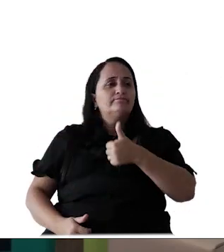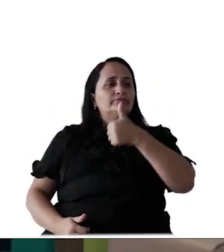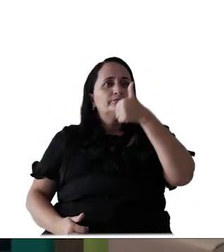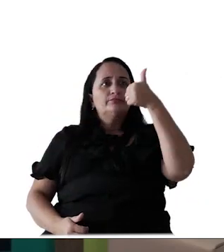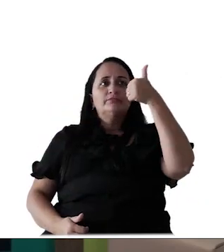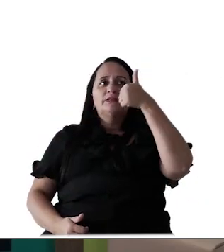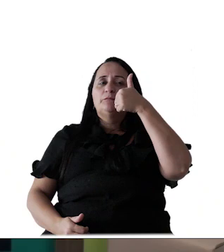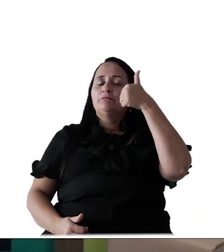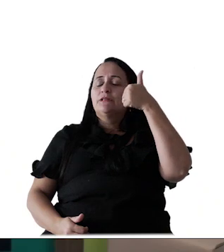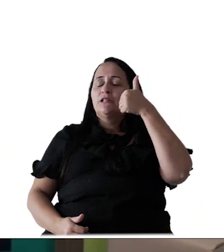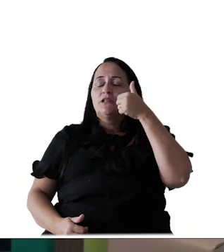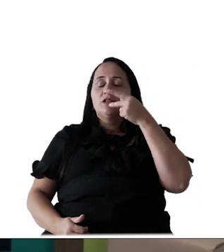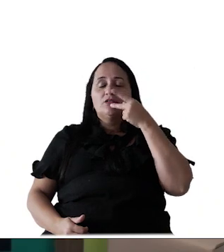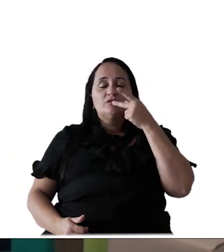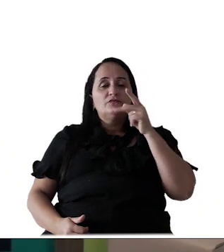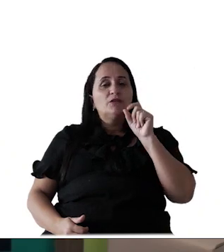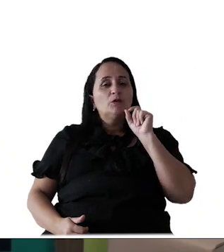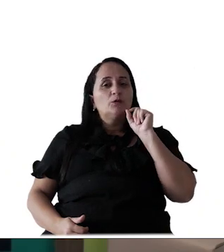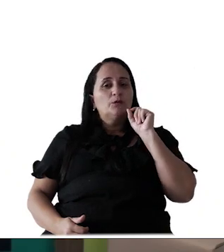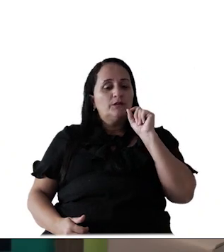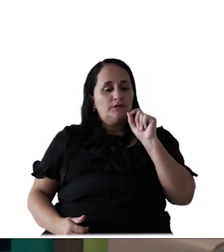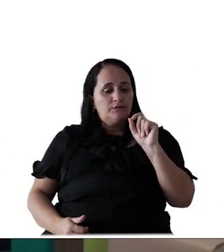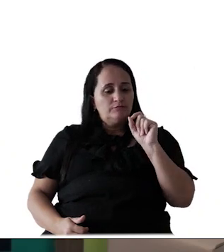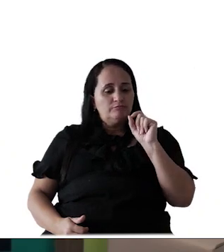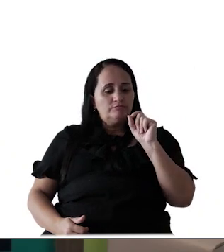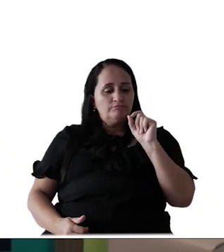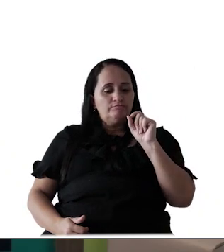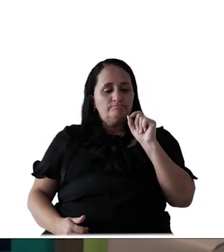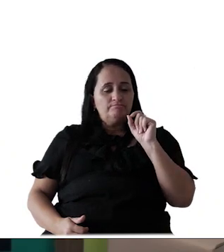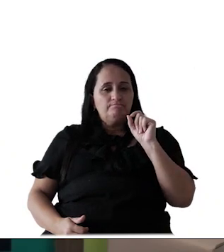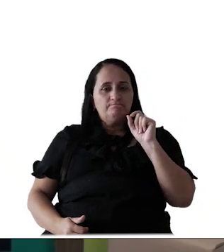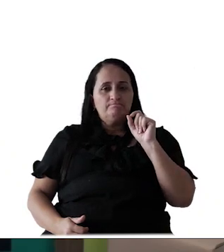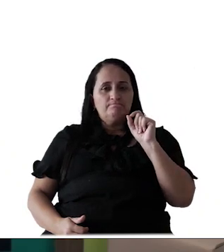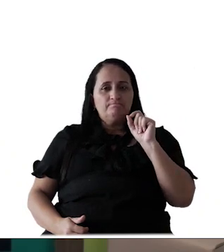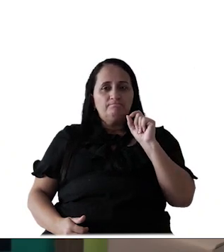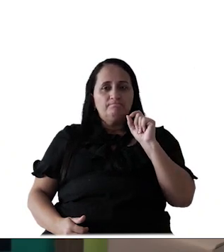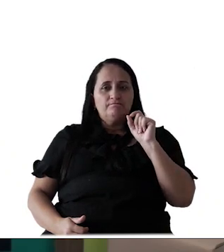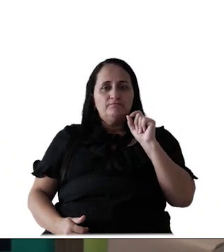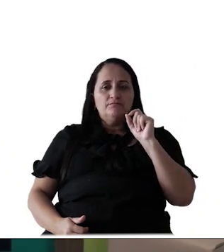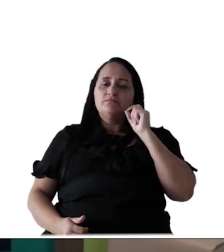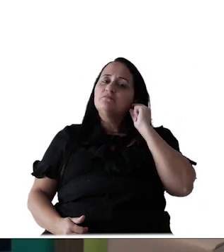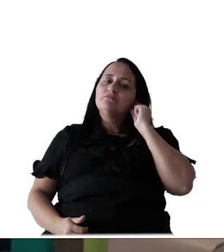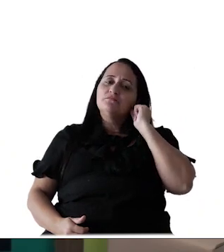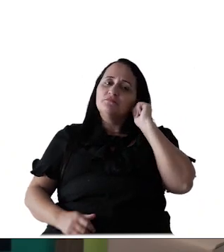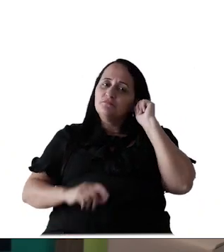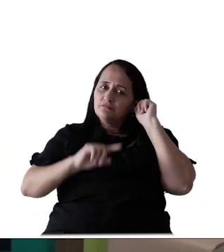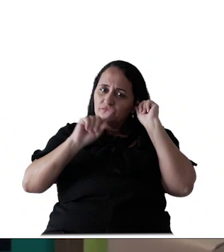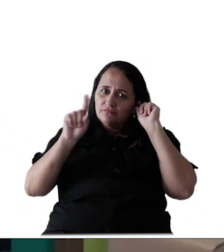na primeira fala do amiguinho do Seninha, está marcado por outro recurso gráfico, que foi a